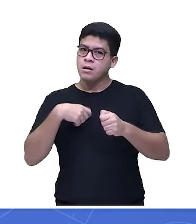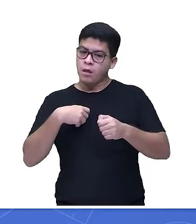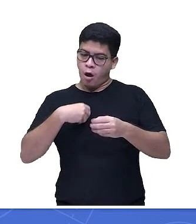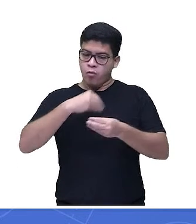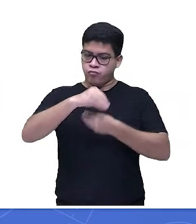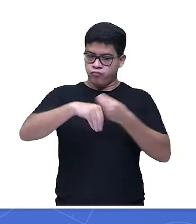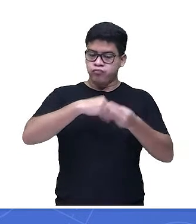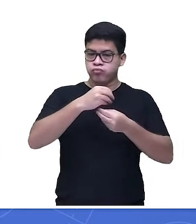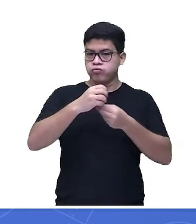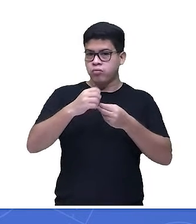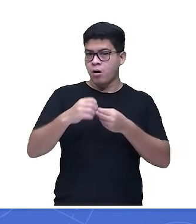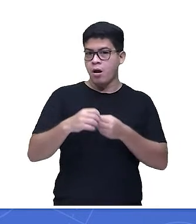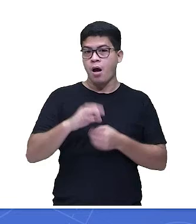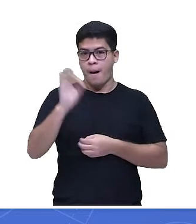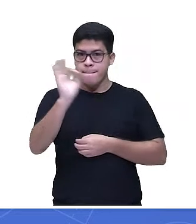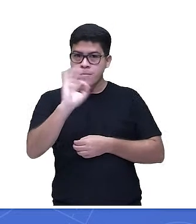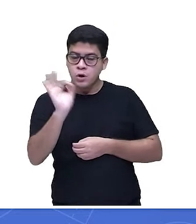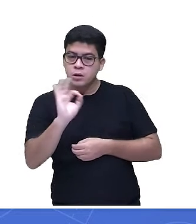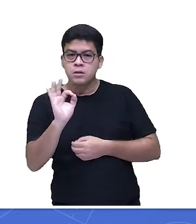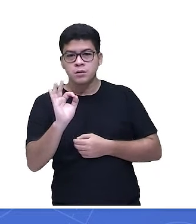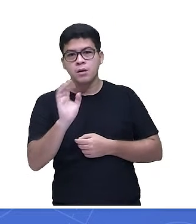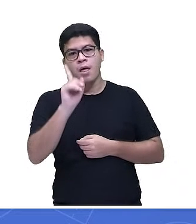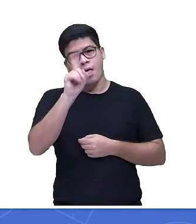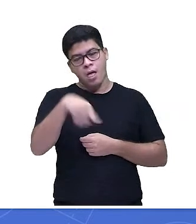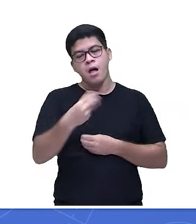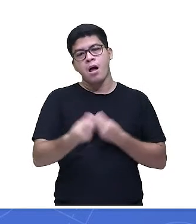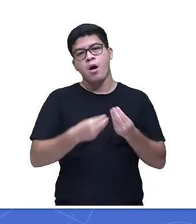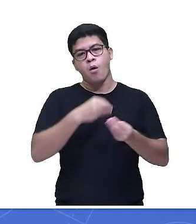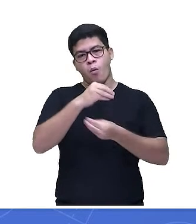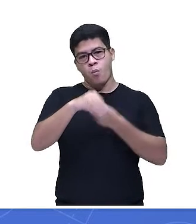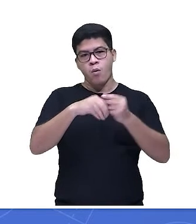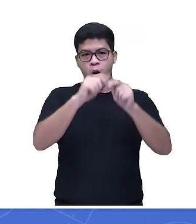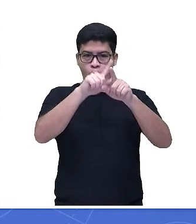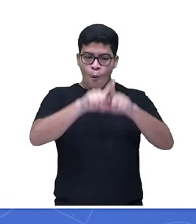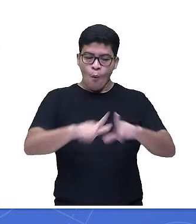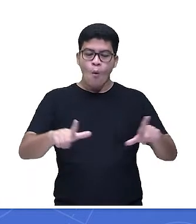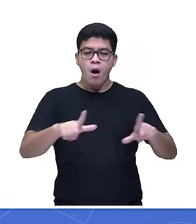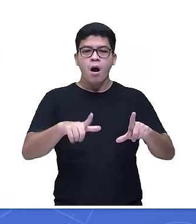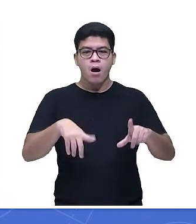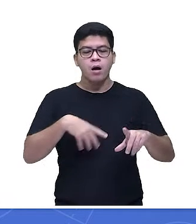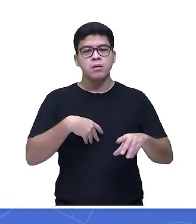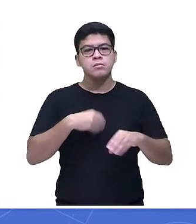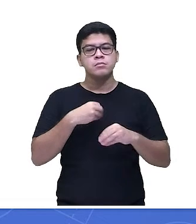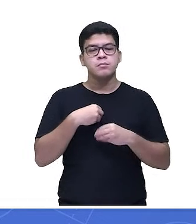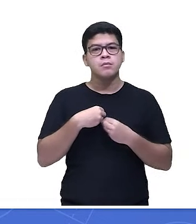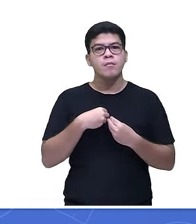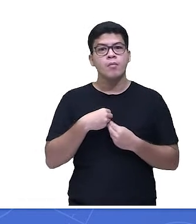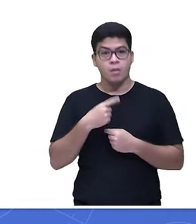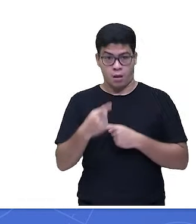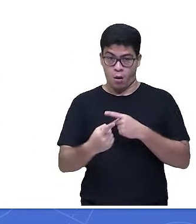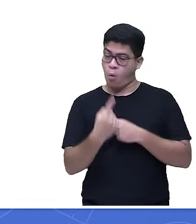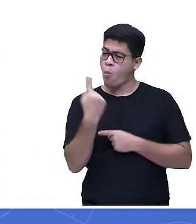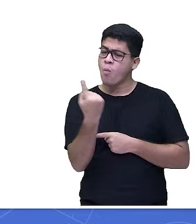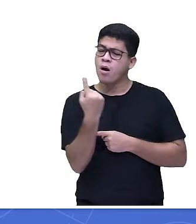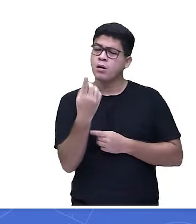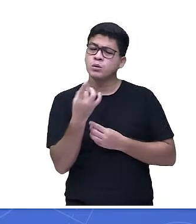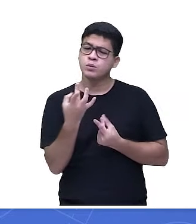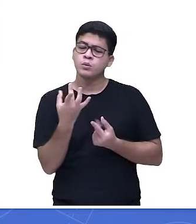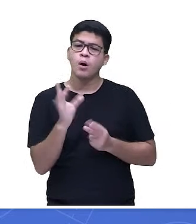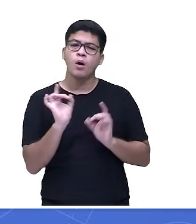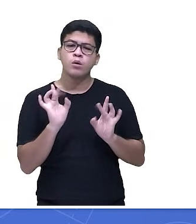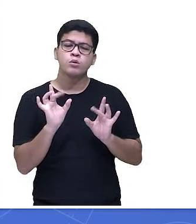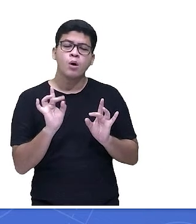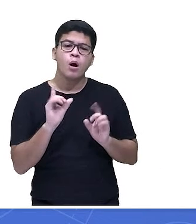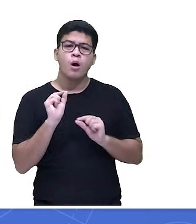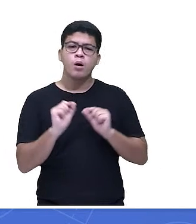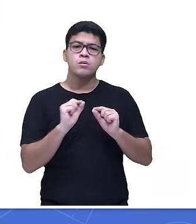ok? Então, o soro caseiro é uma mistura homogênea, tem uma fase e é composta